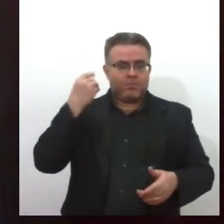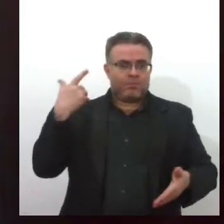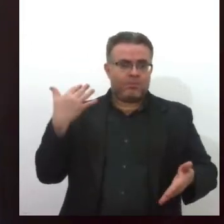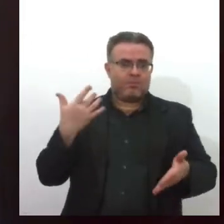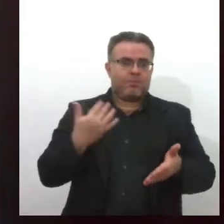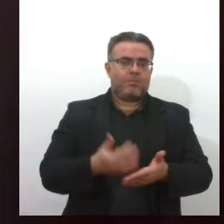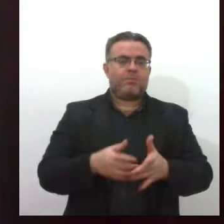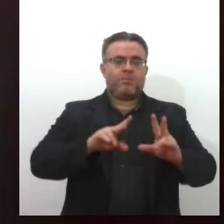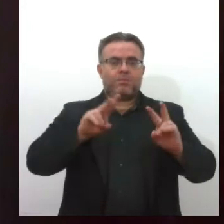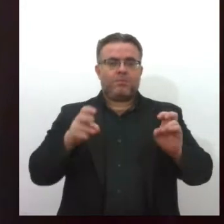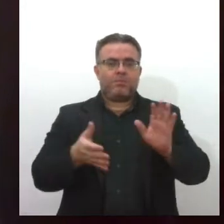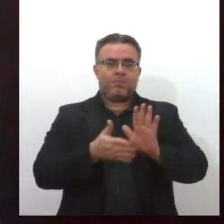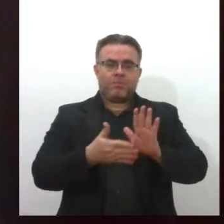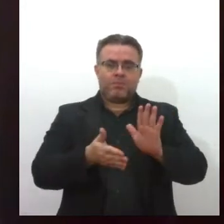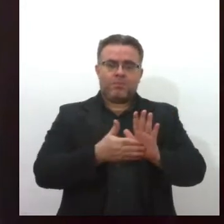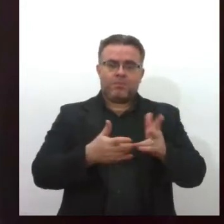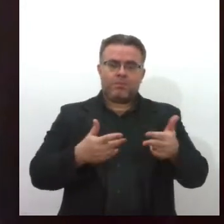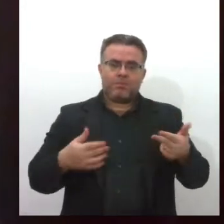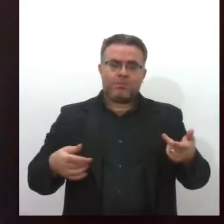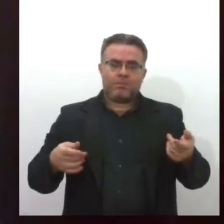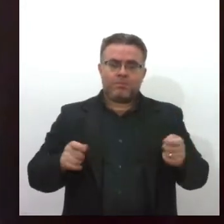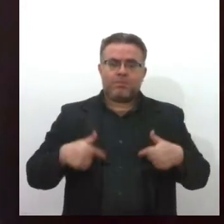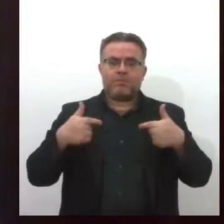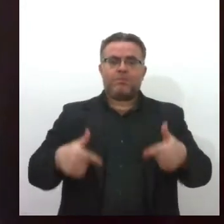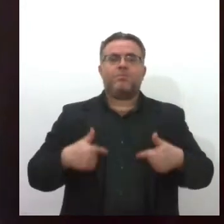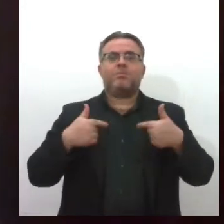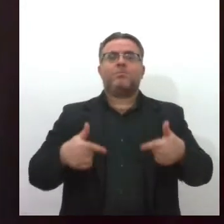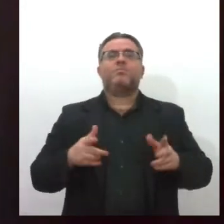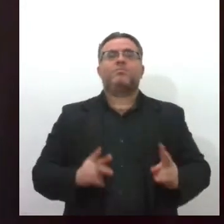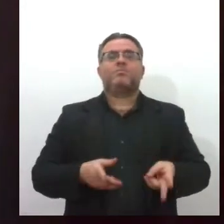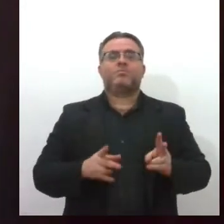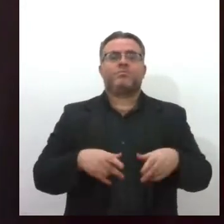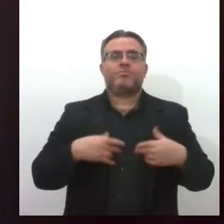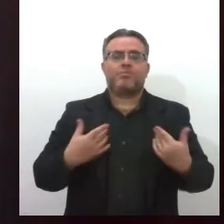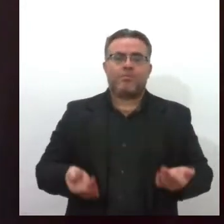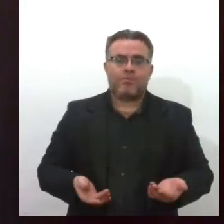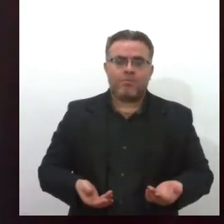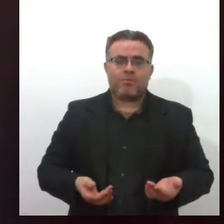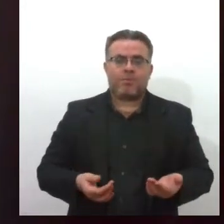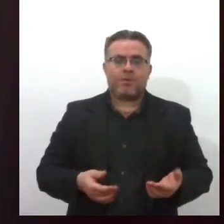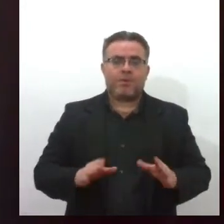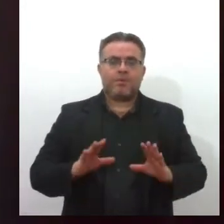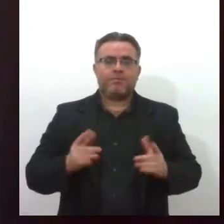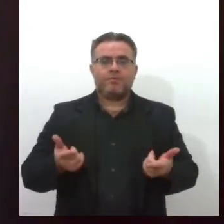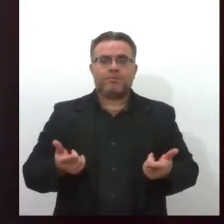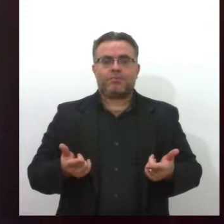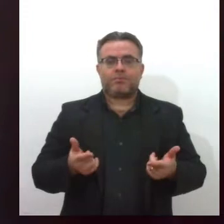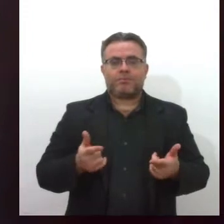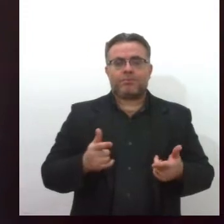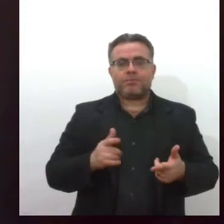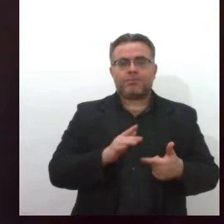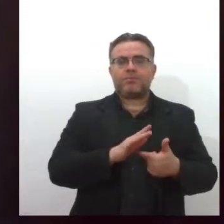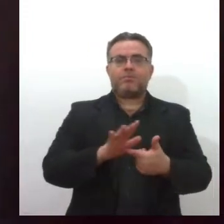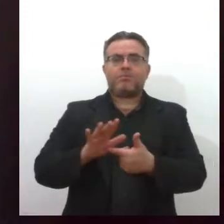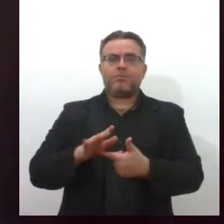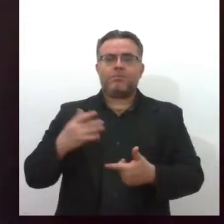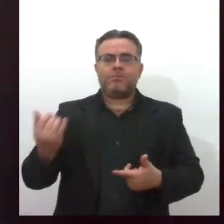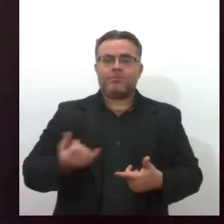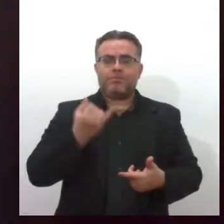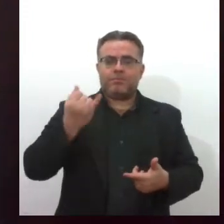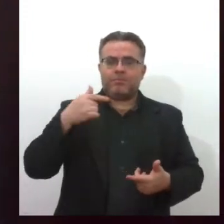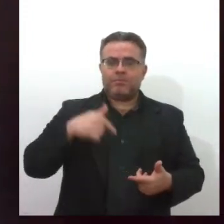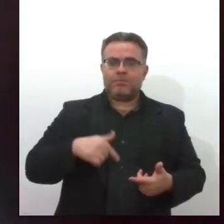pautas, trazem as suas bandeiras de luta. E, evidentemente, que isso enriquece o parlamento.